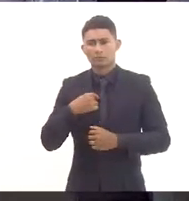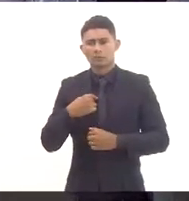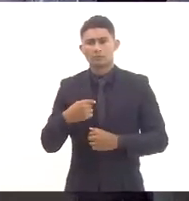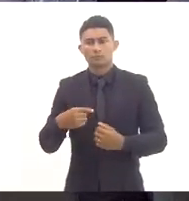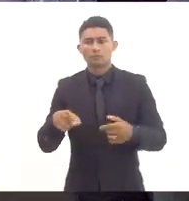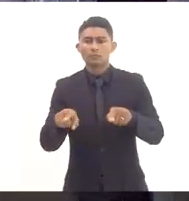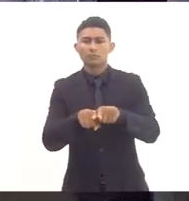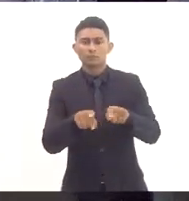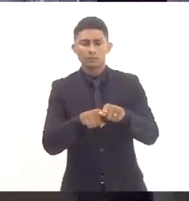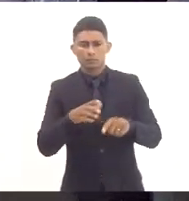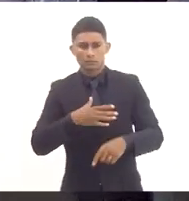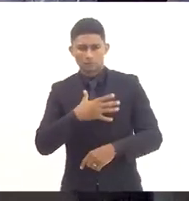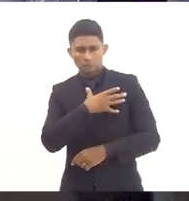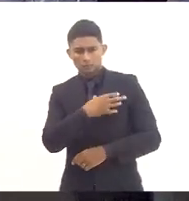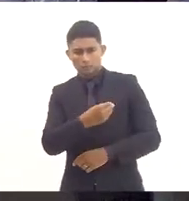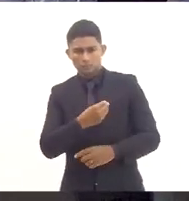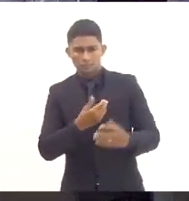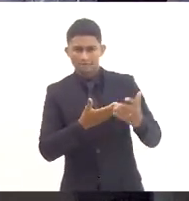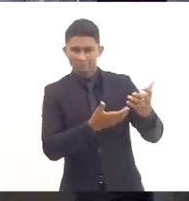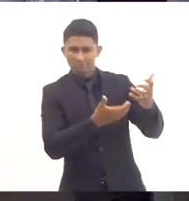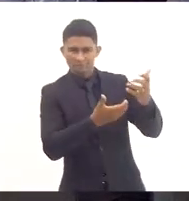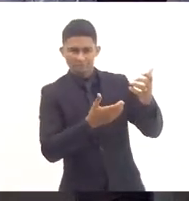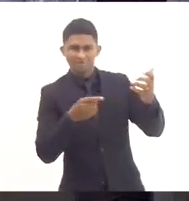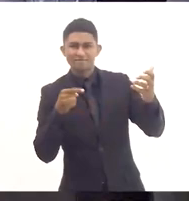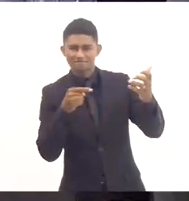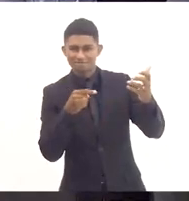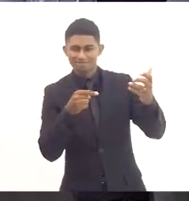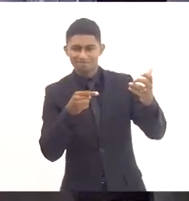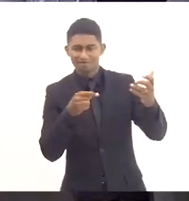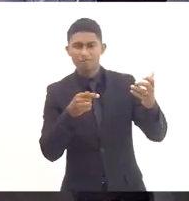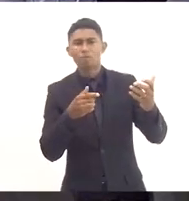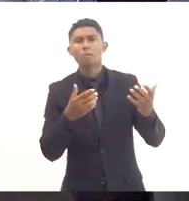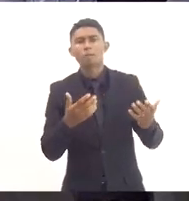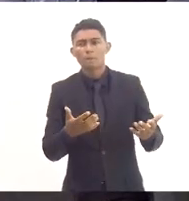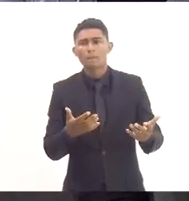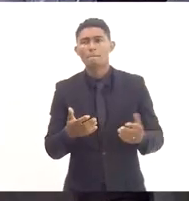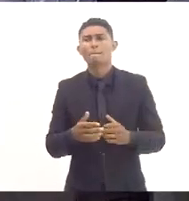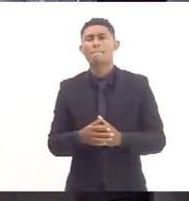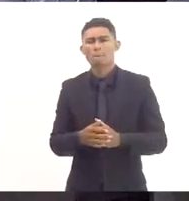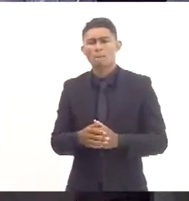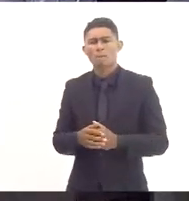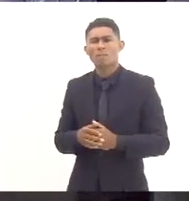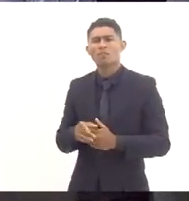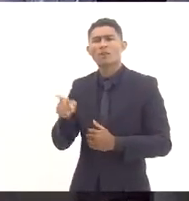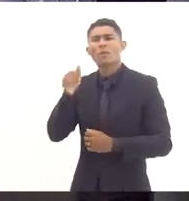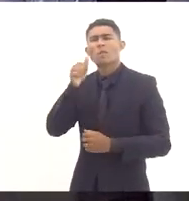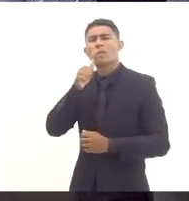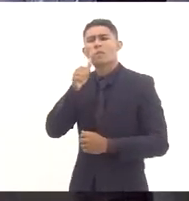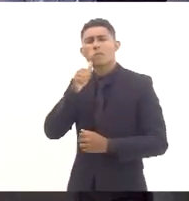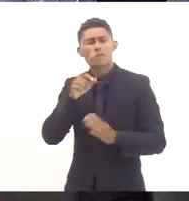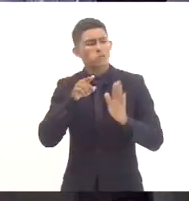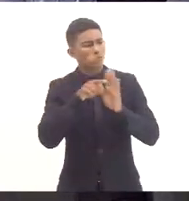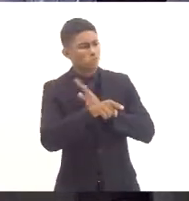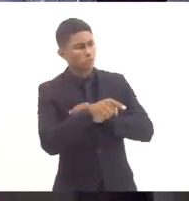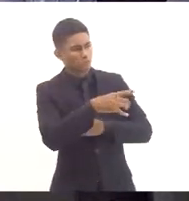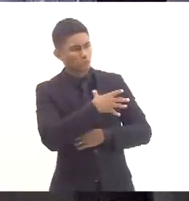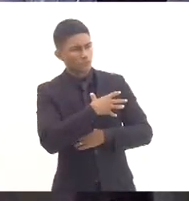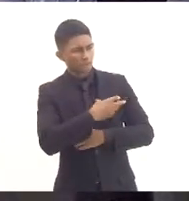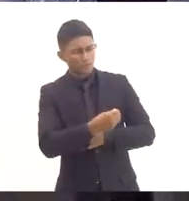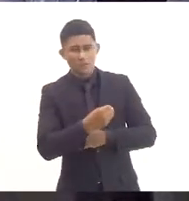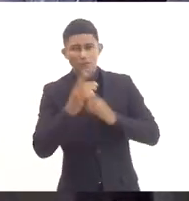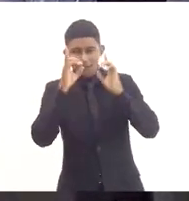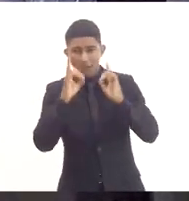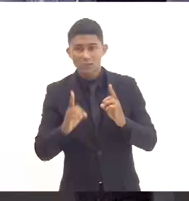última eu vou dizer a última quê que foi a mais um milhão de todas Ela perguntou se já tem um filho deficiência fez